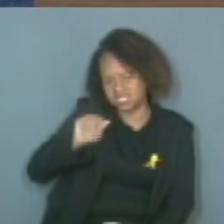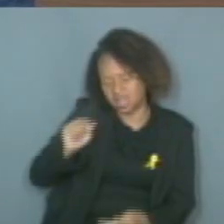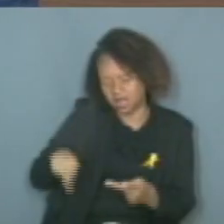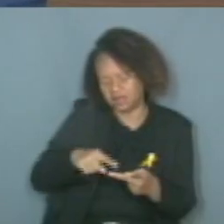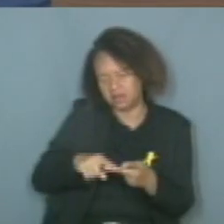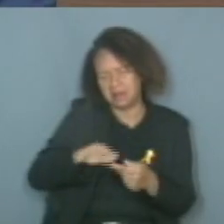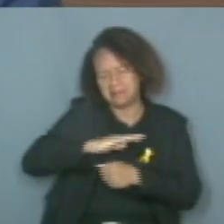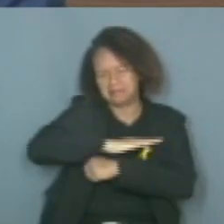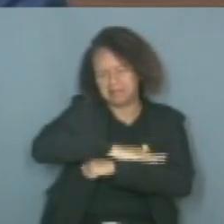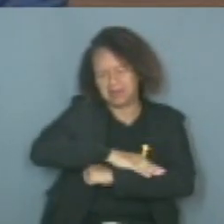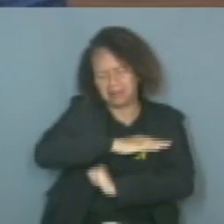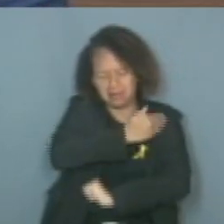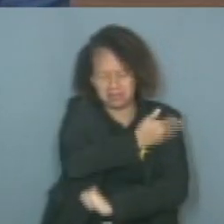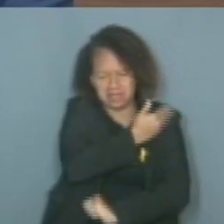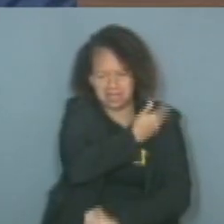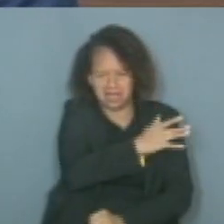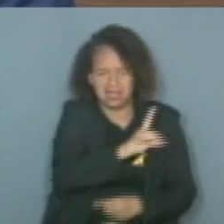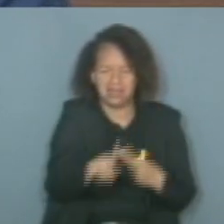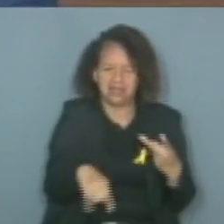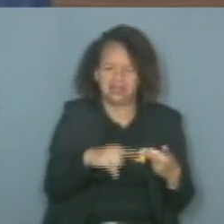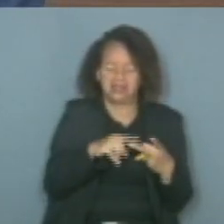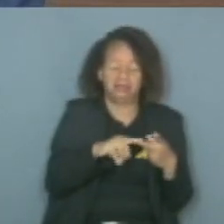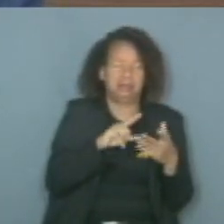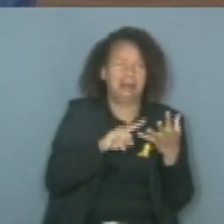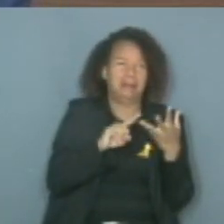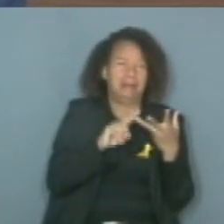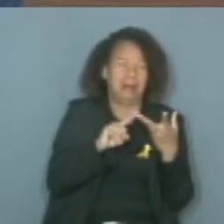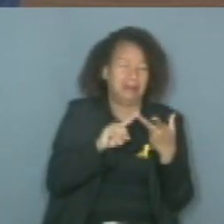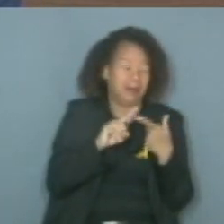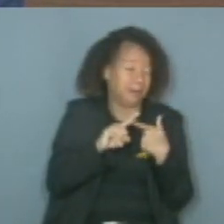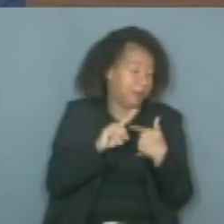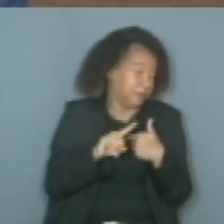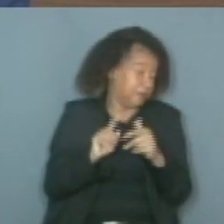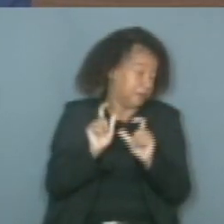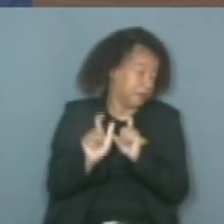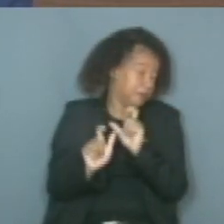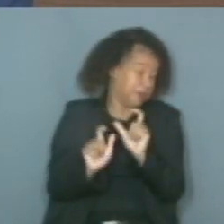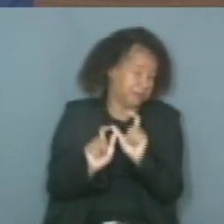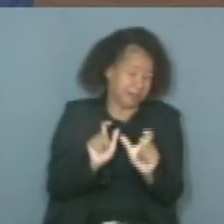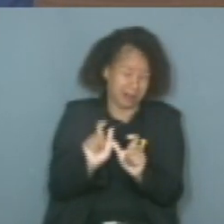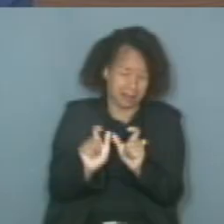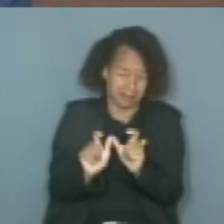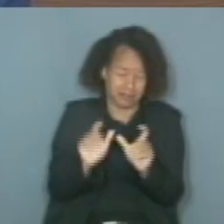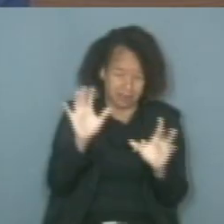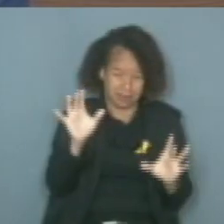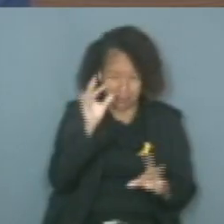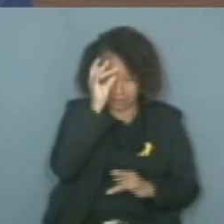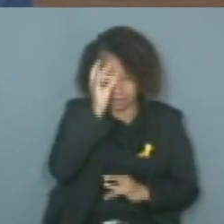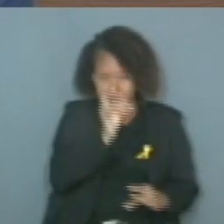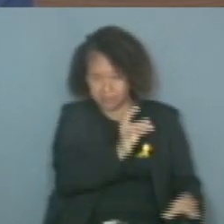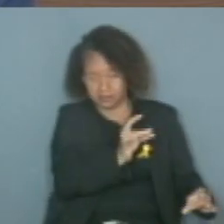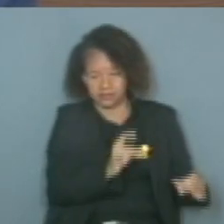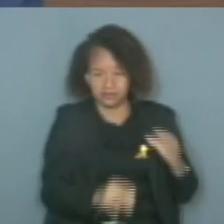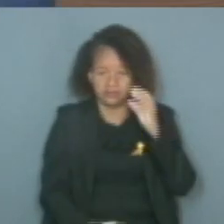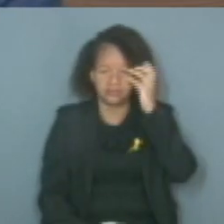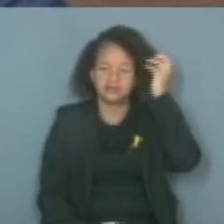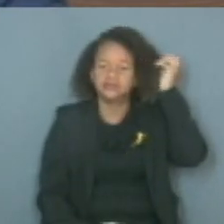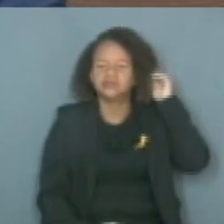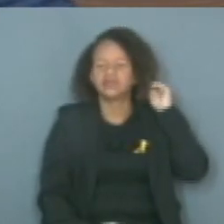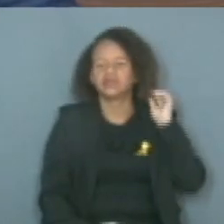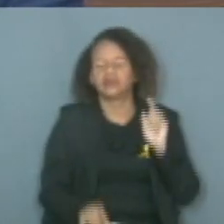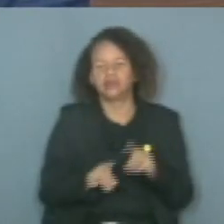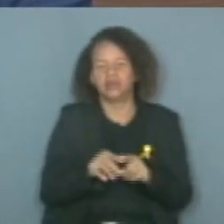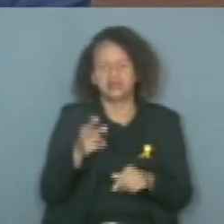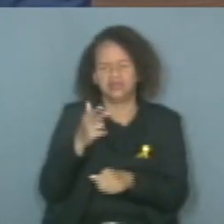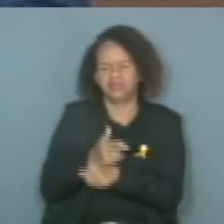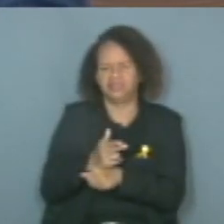de preconceituoso, que foi chamado de tanto nome ali embaixo, numa parte, que eu tinha esse